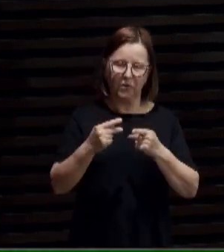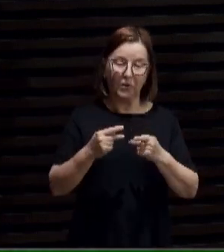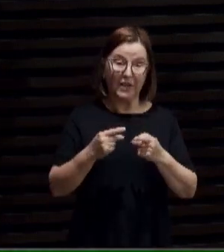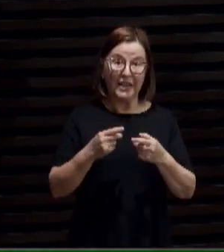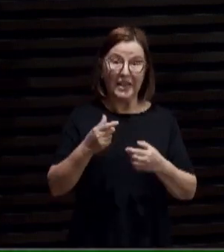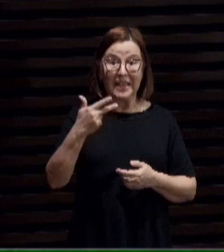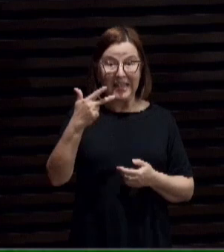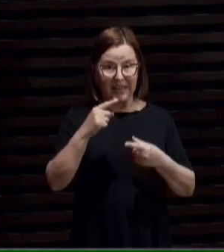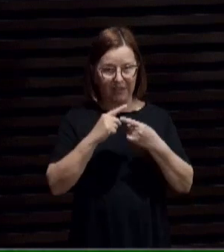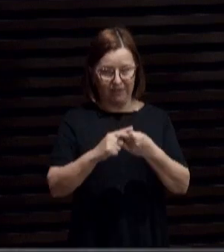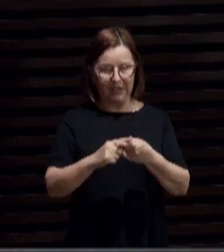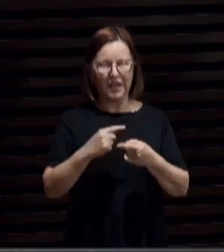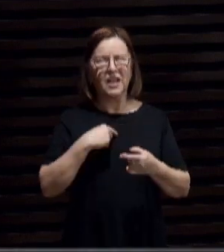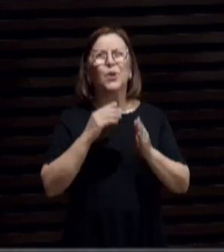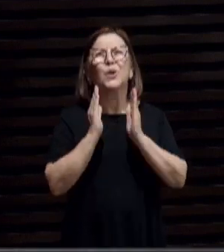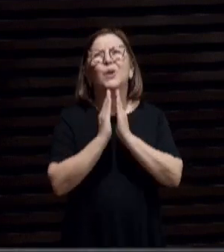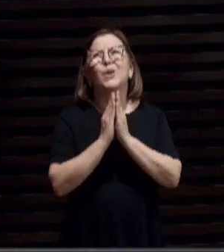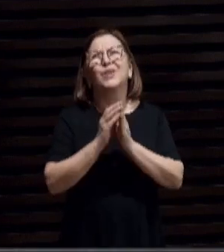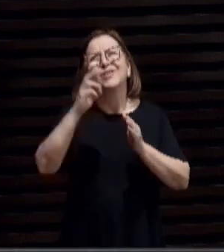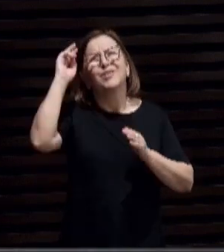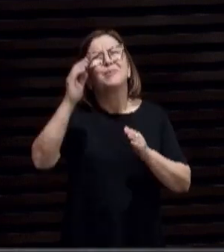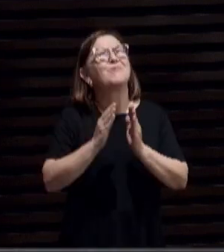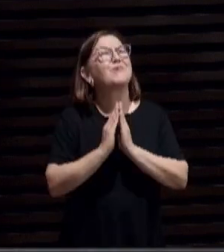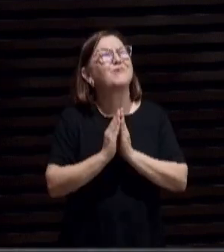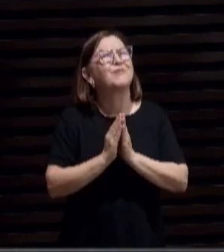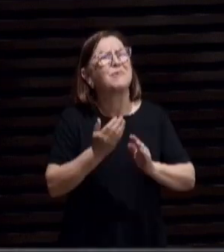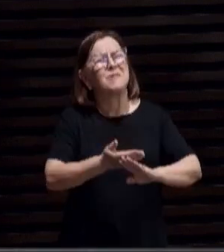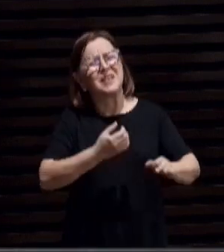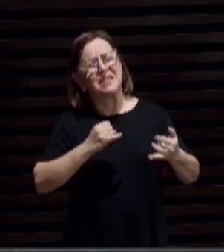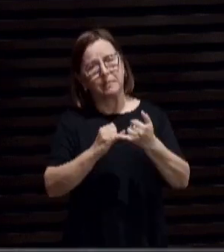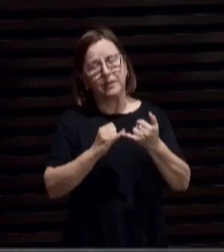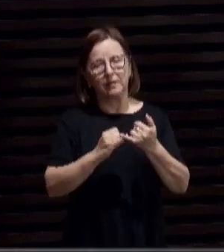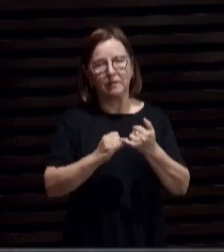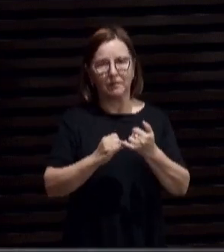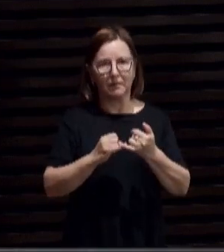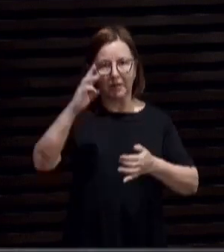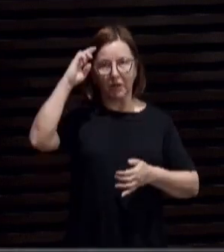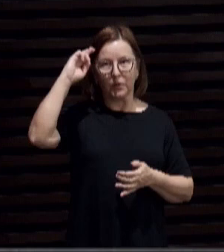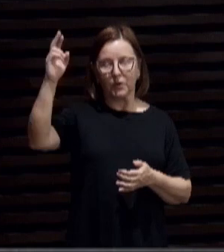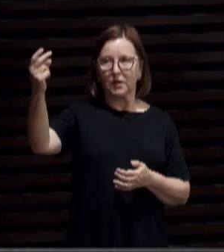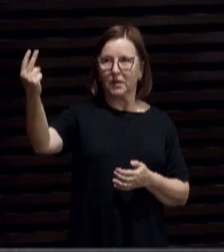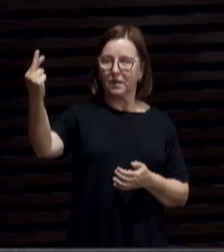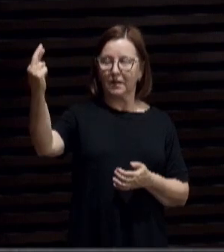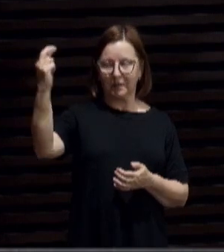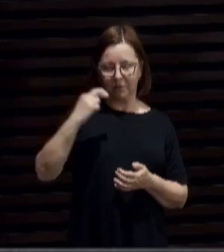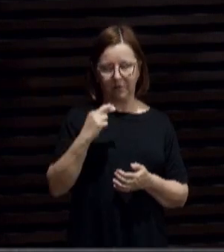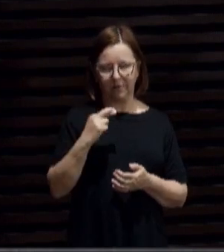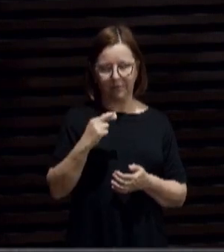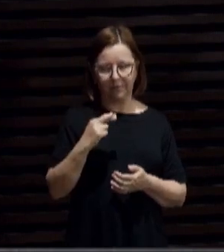que tirasse aquele espinho de mim, e o Senhor me respondeu com uma frase: a minha